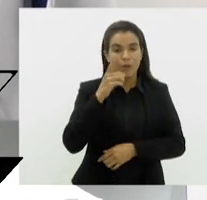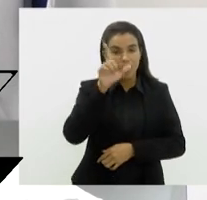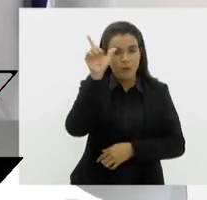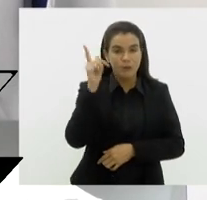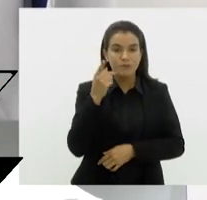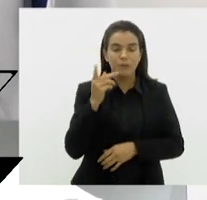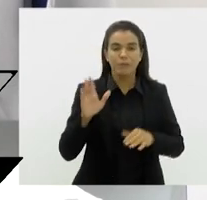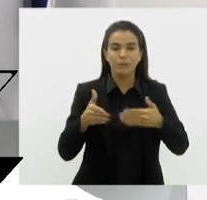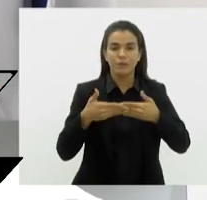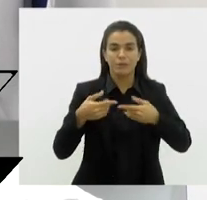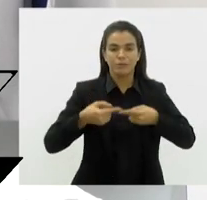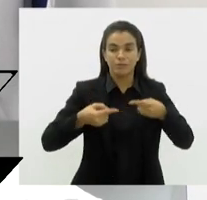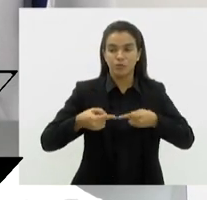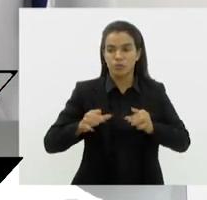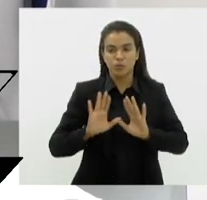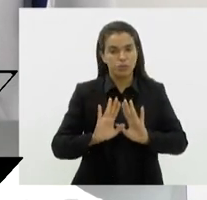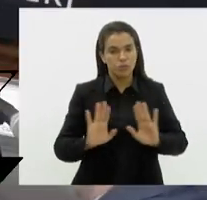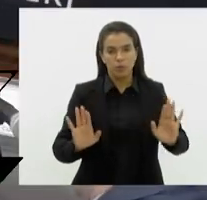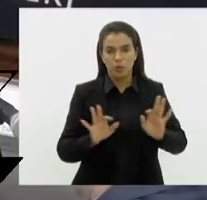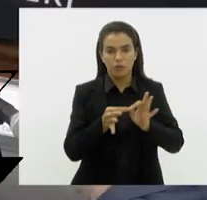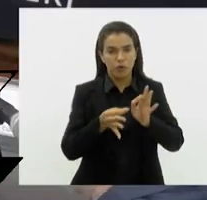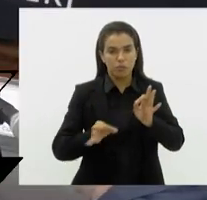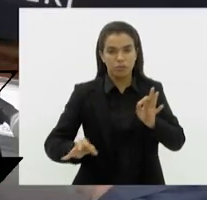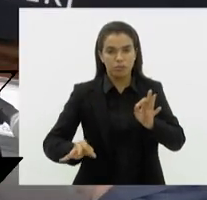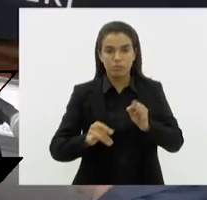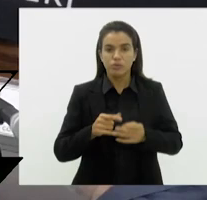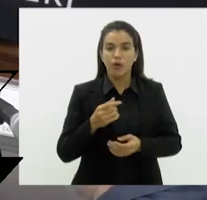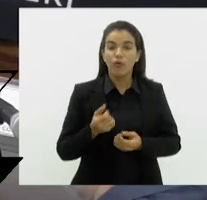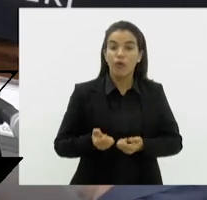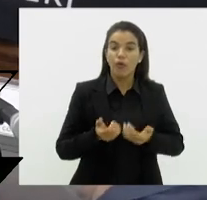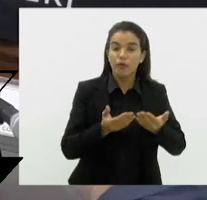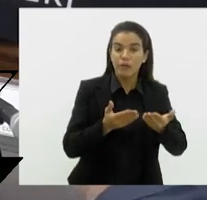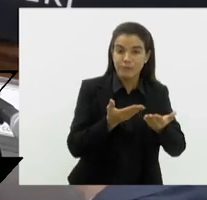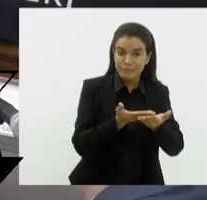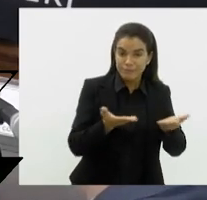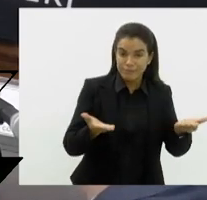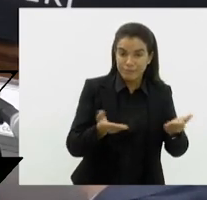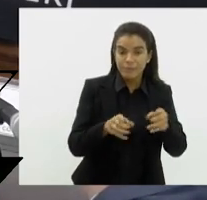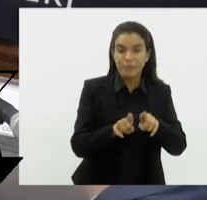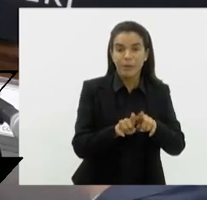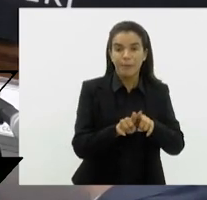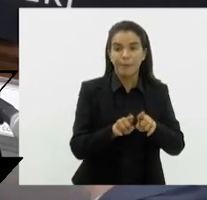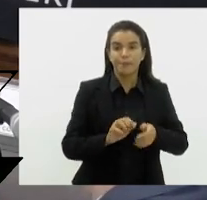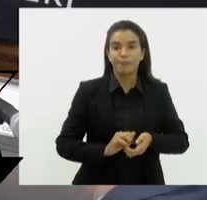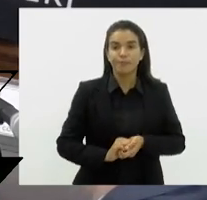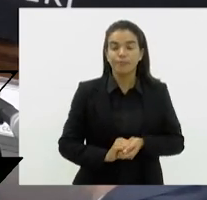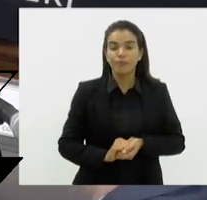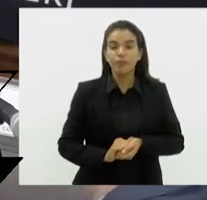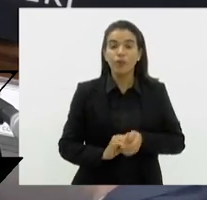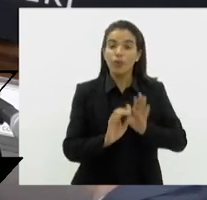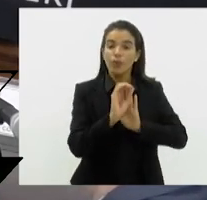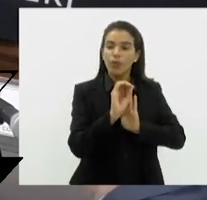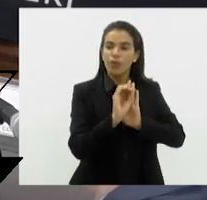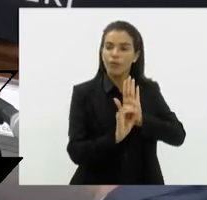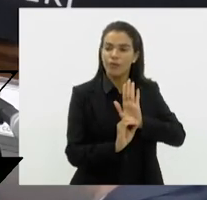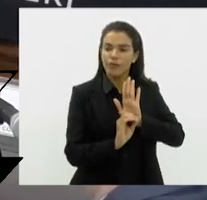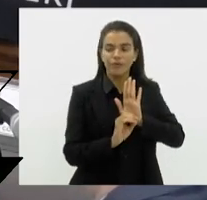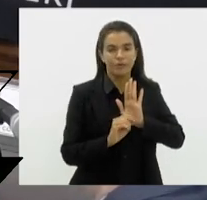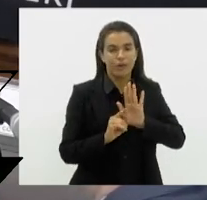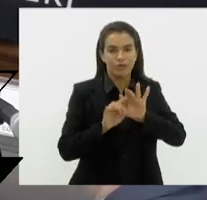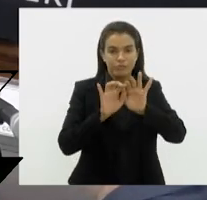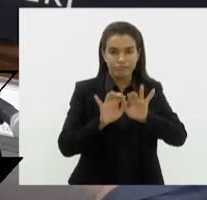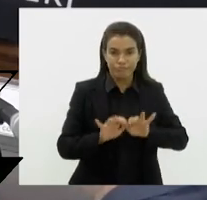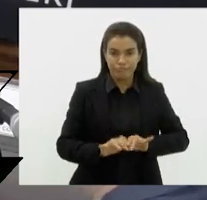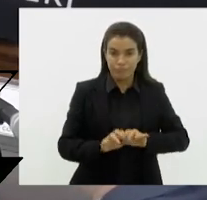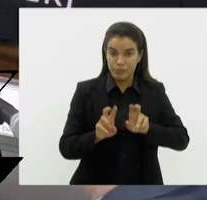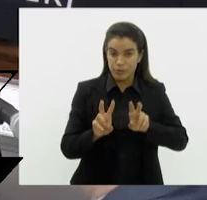encerrar a discussão... Eu não quero discutir, eu só vou oferecer a Vossa Excelência, via o Fernando, os ofícios que a gente fez sobre esse